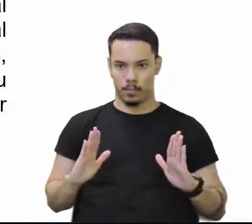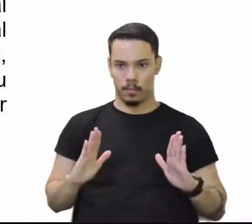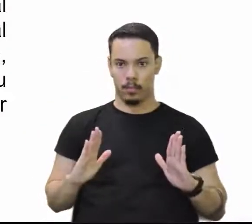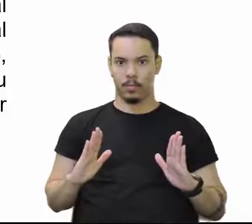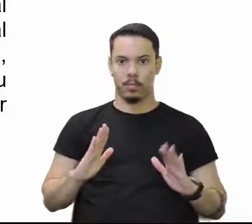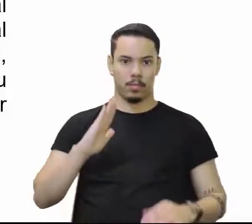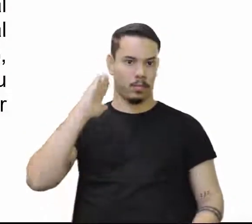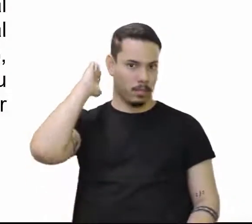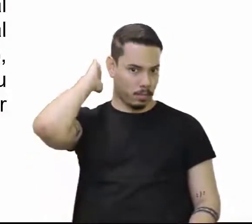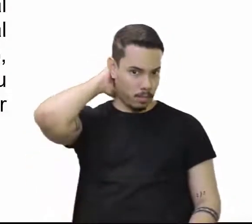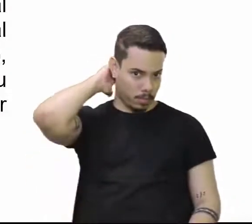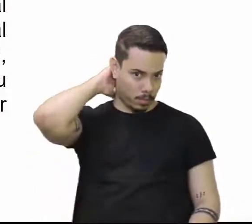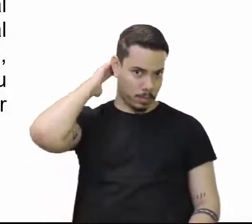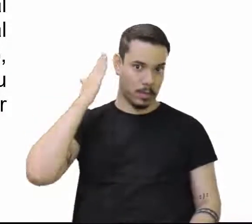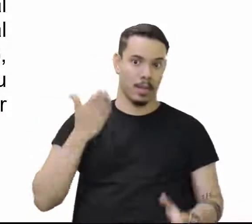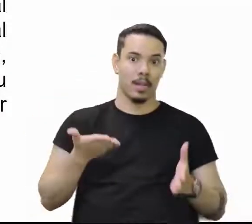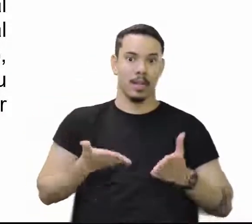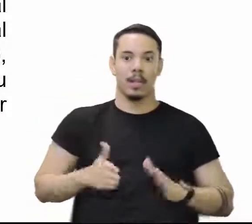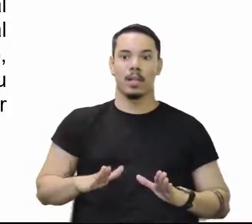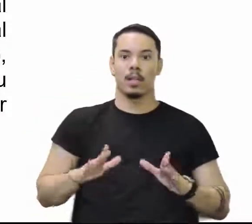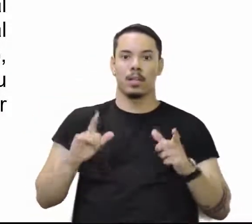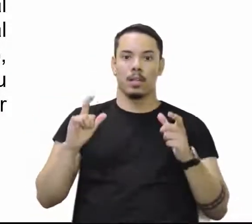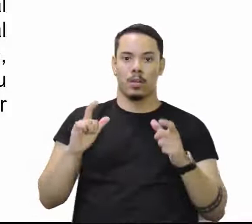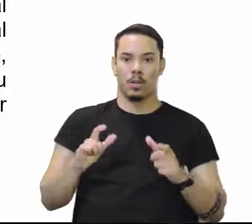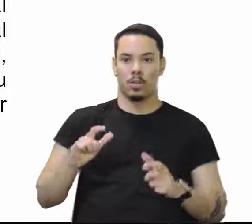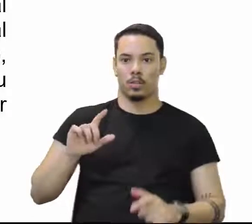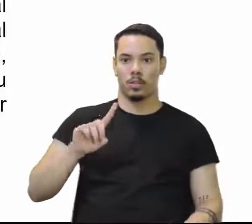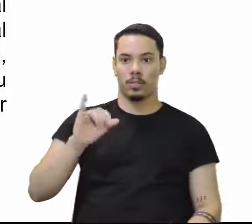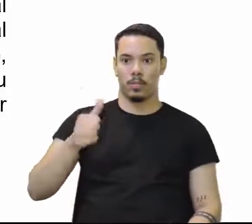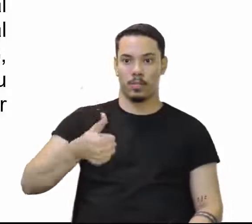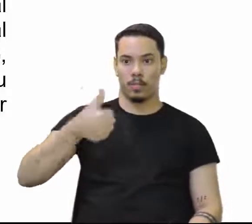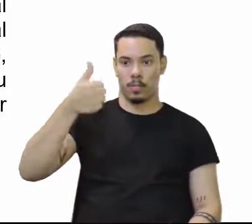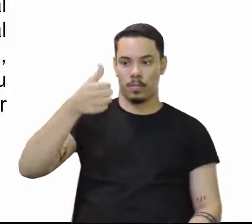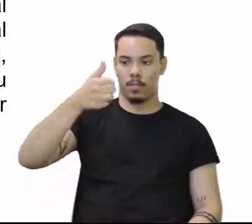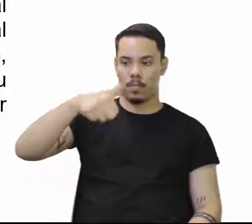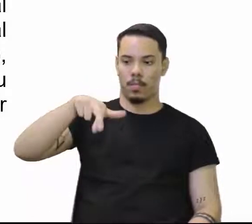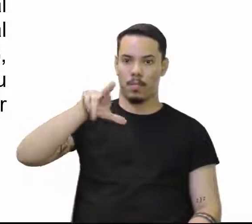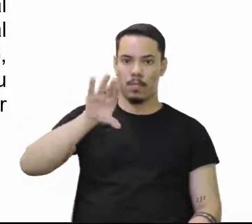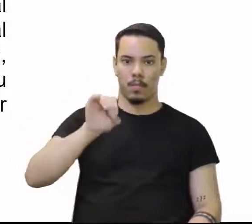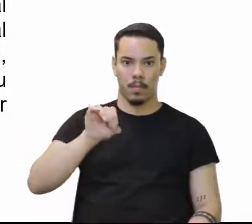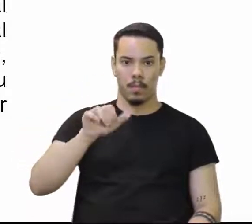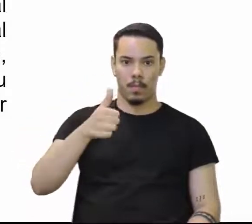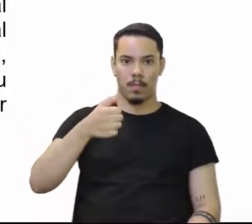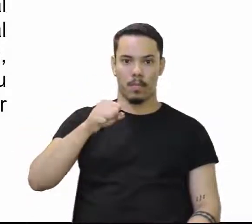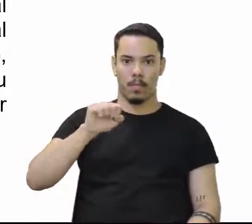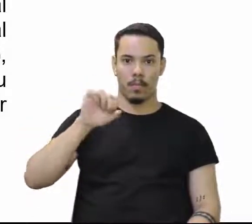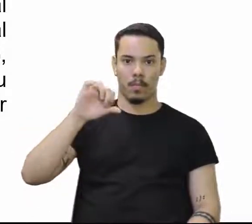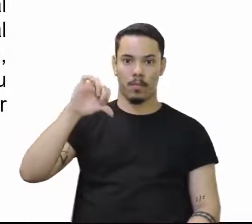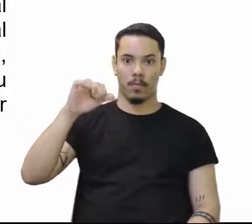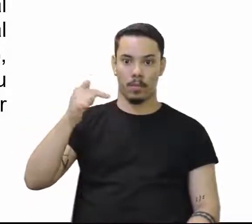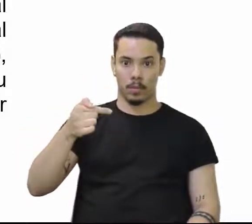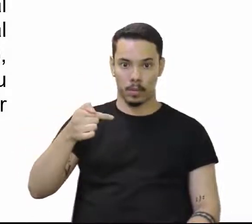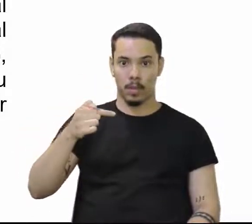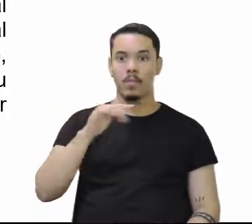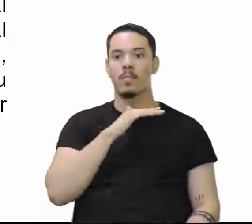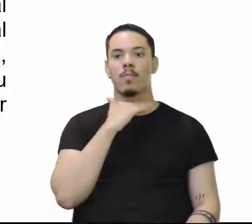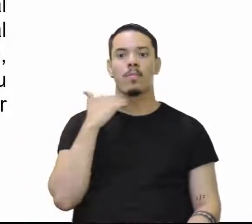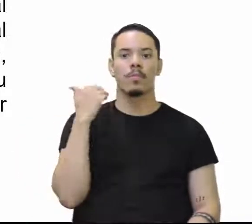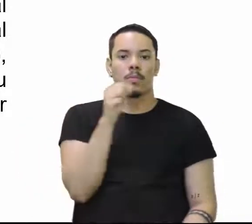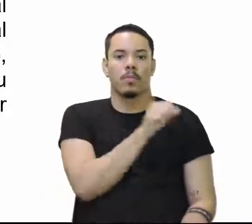é paraense e ele nasce em 1º de maio de 1997 e morreu no Rio de Janeiro